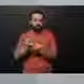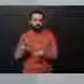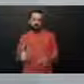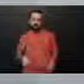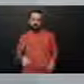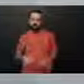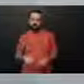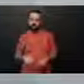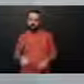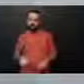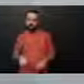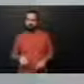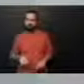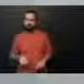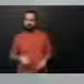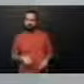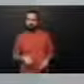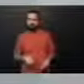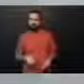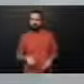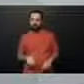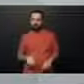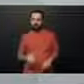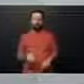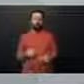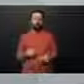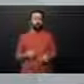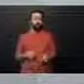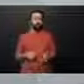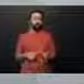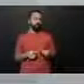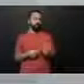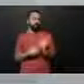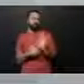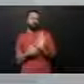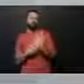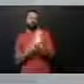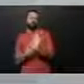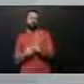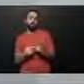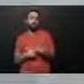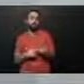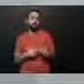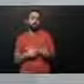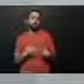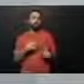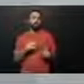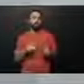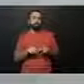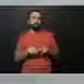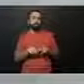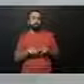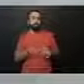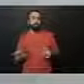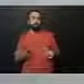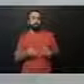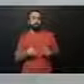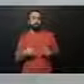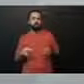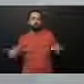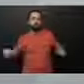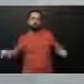nós estamos fazendo várias representações de um mesmo número. Olha lá,